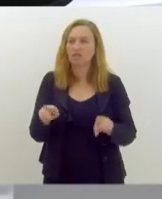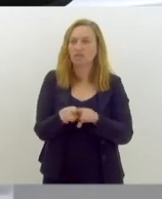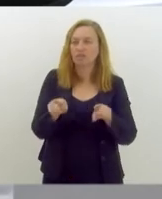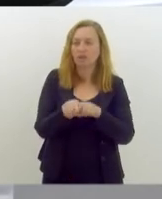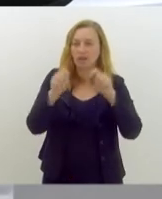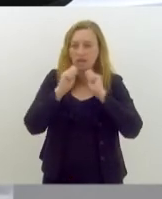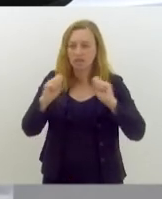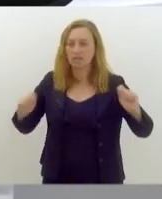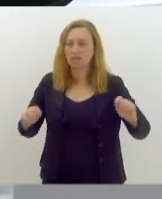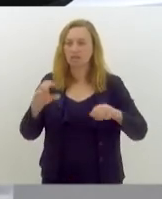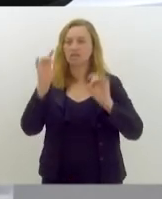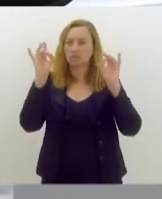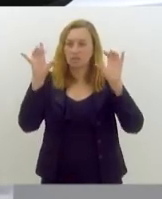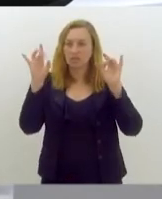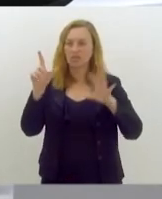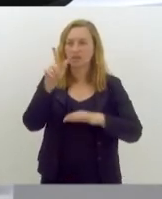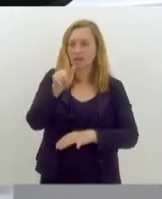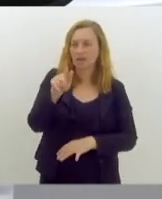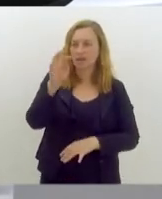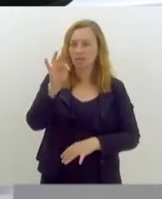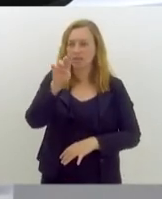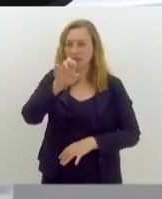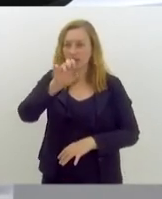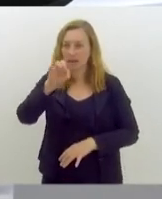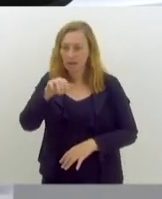especial também da CPI Gabriela